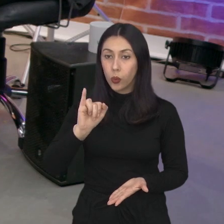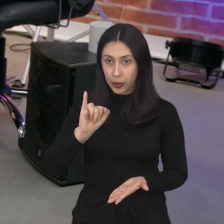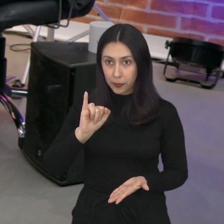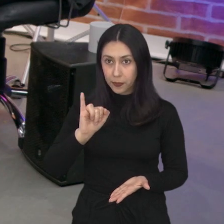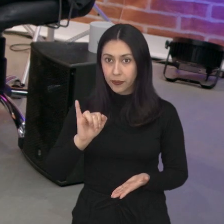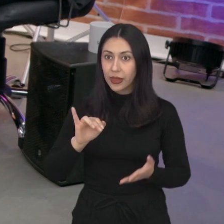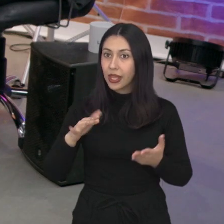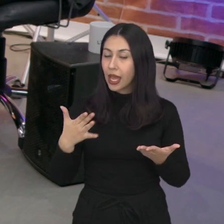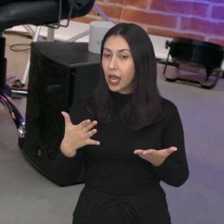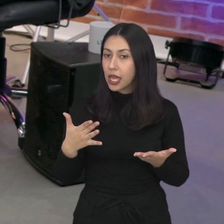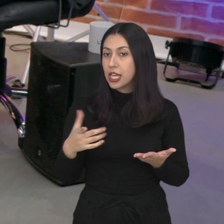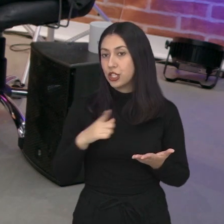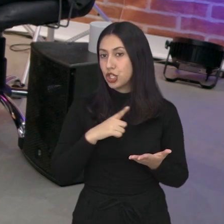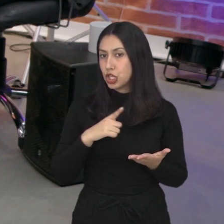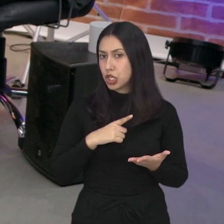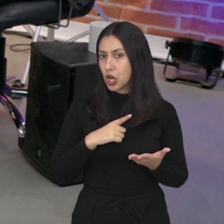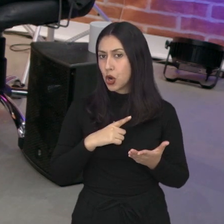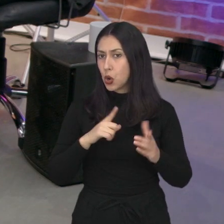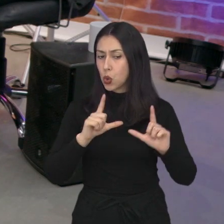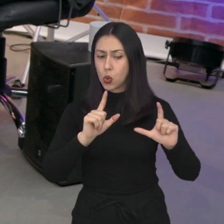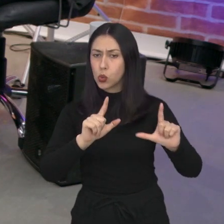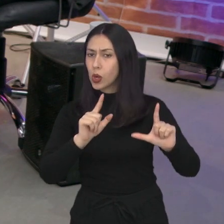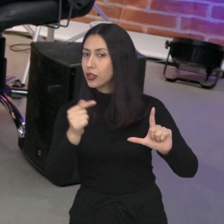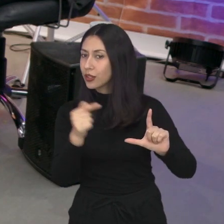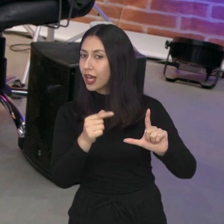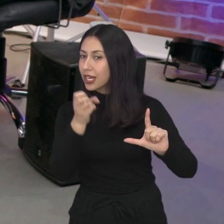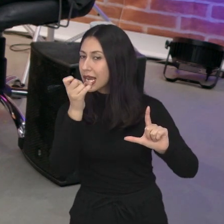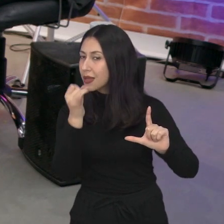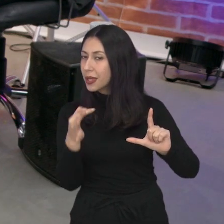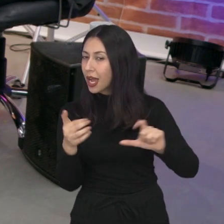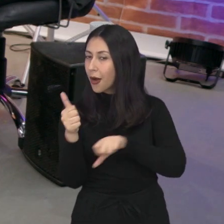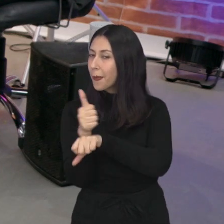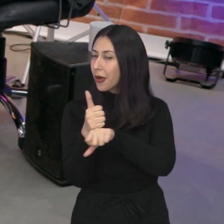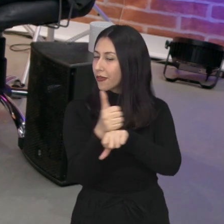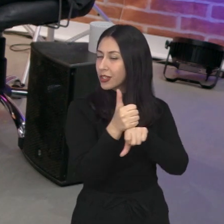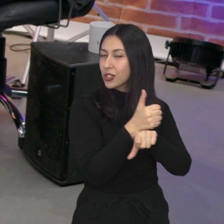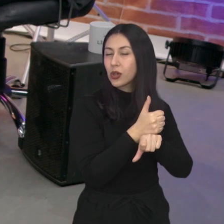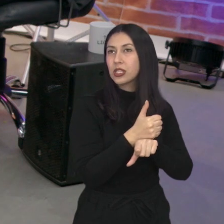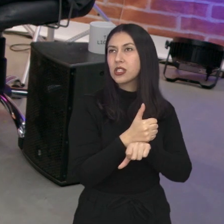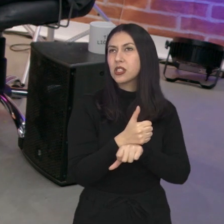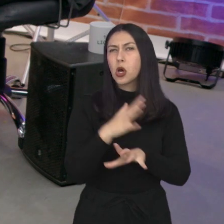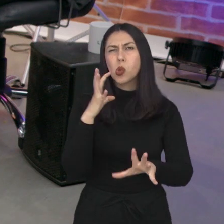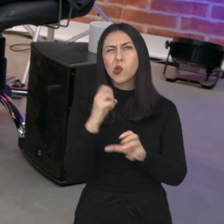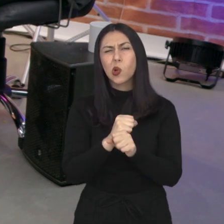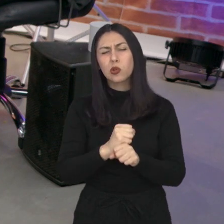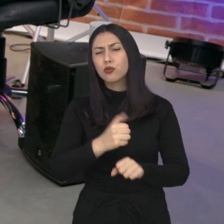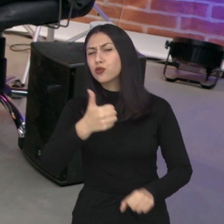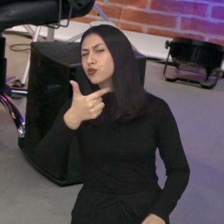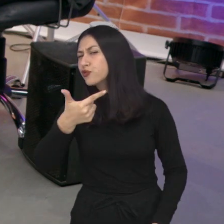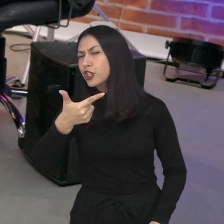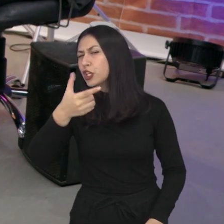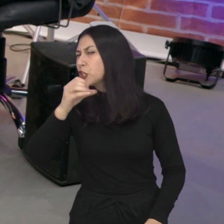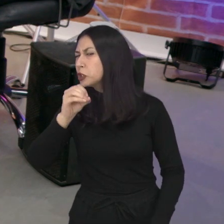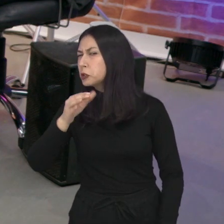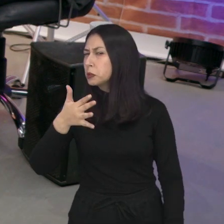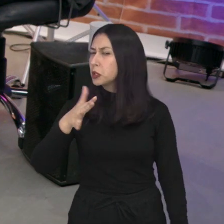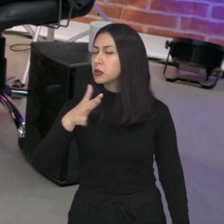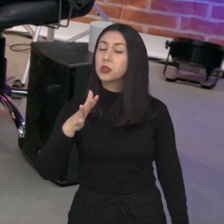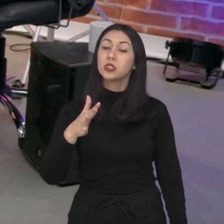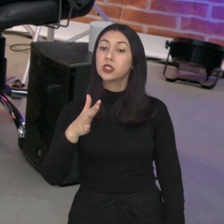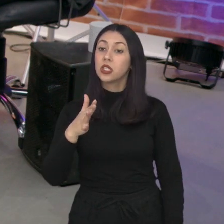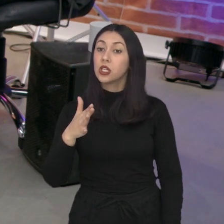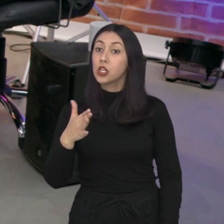foi o Guia das Profissões. E eu falei de todas as profissões, foram 20 e poucos cartoons, e a última